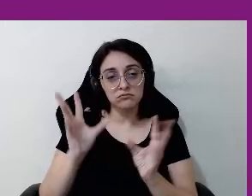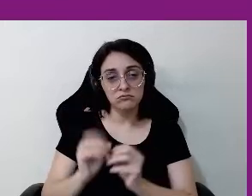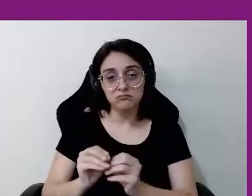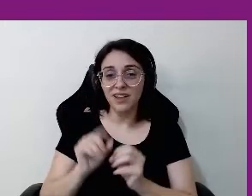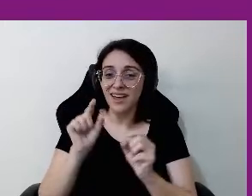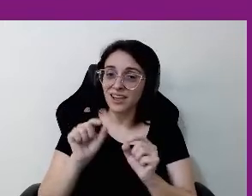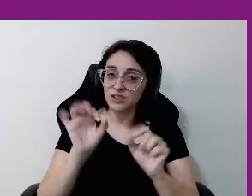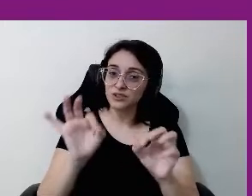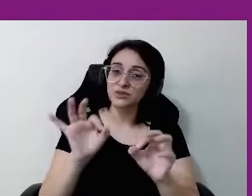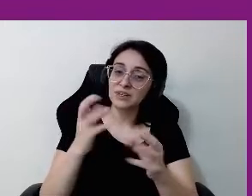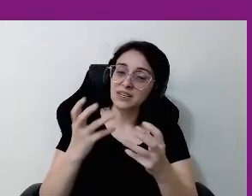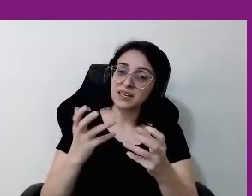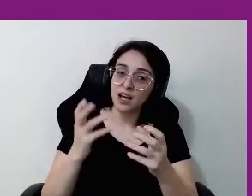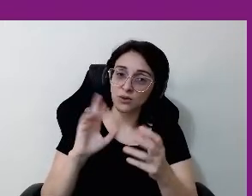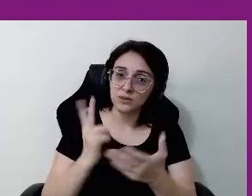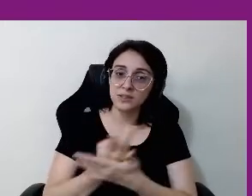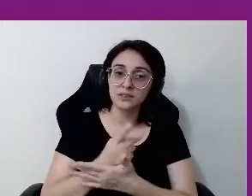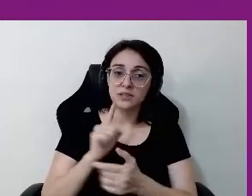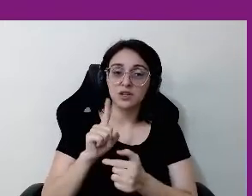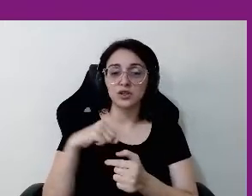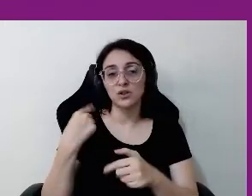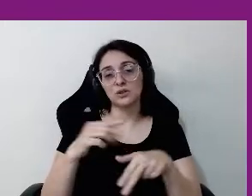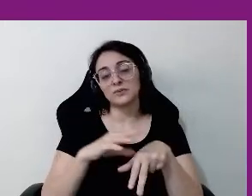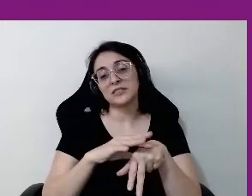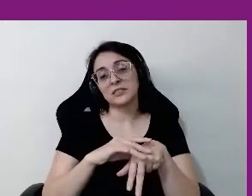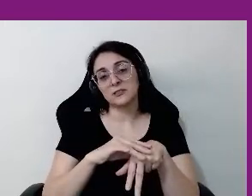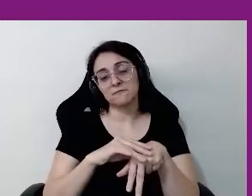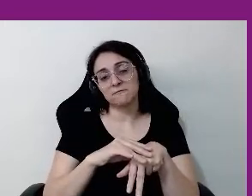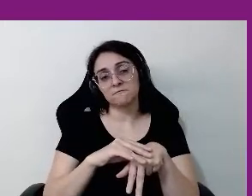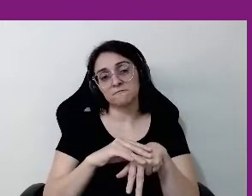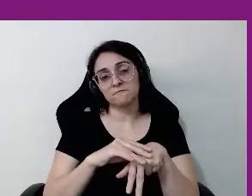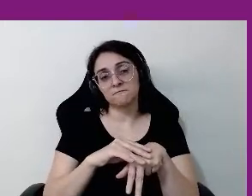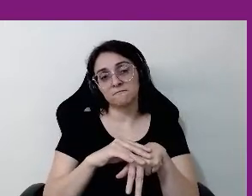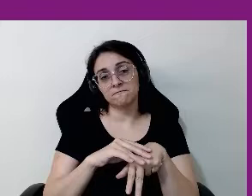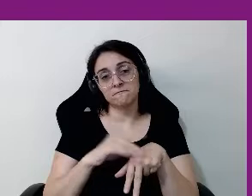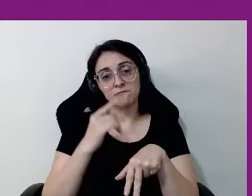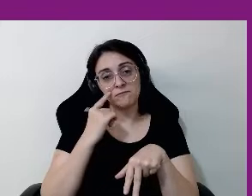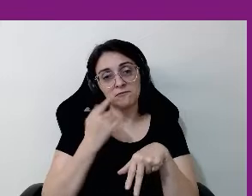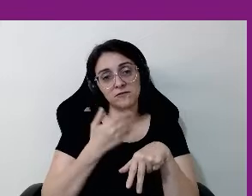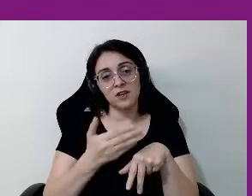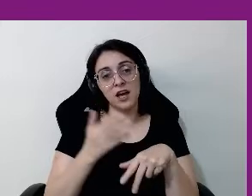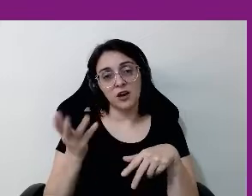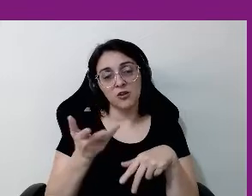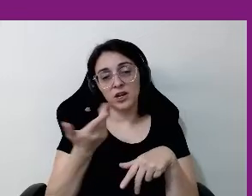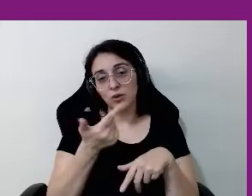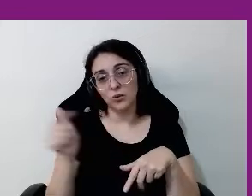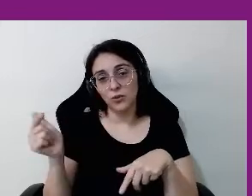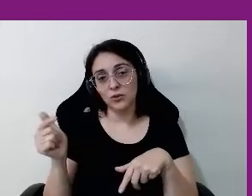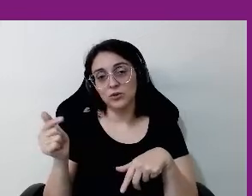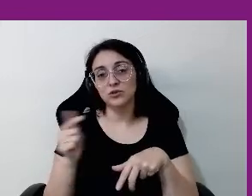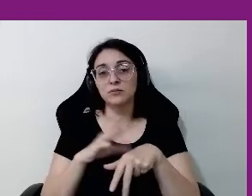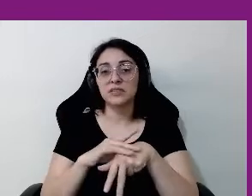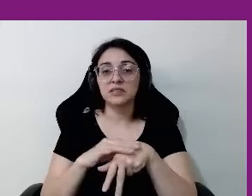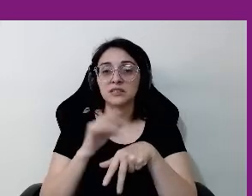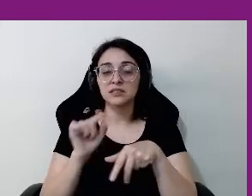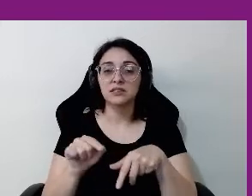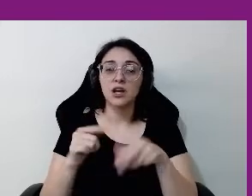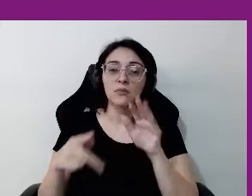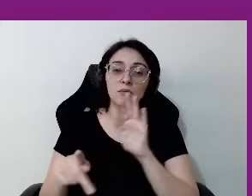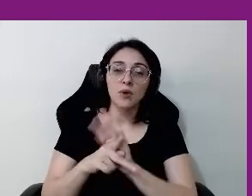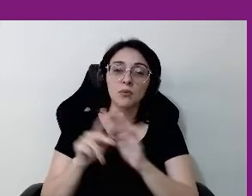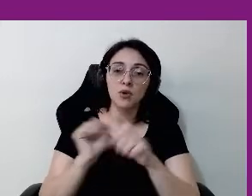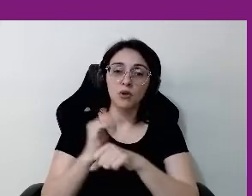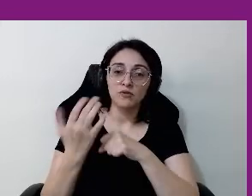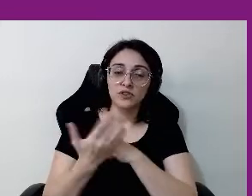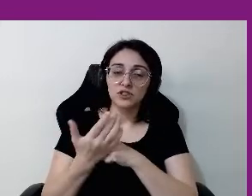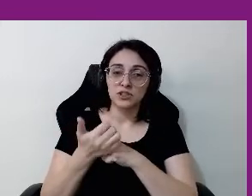é isso que nós gostaríamos que acontecesse com os nossos pacientes. Vamos ver agora uma outra categoria de pacientes, são os pacientes de